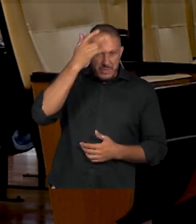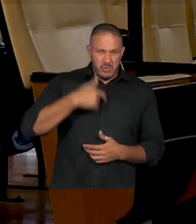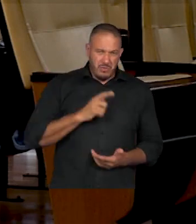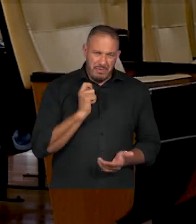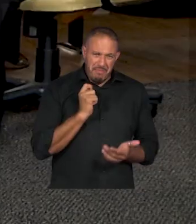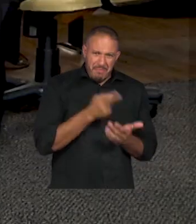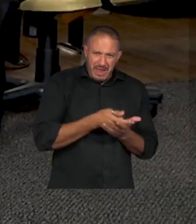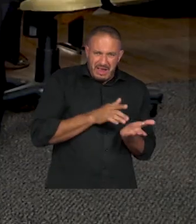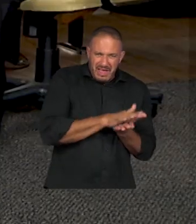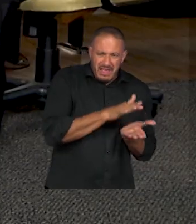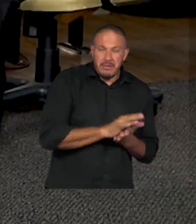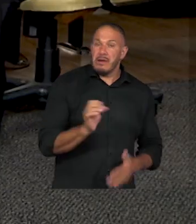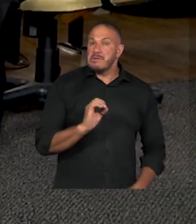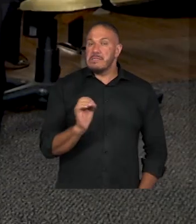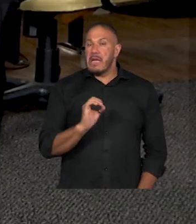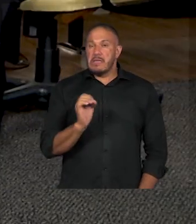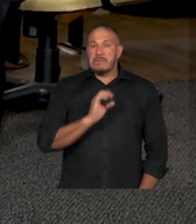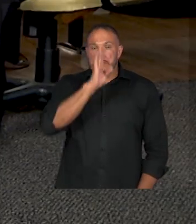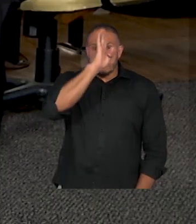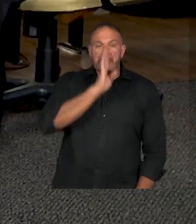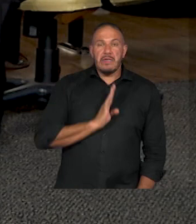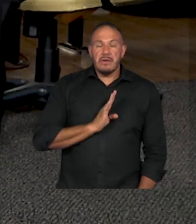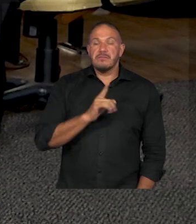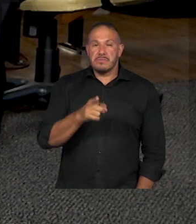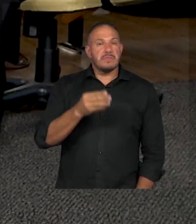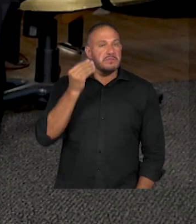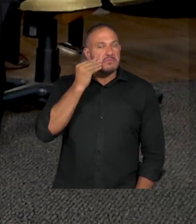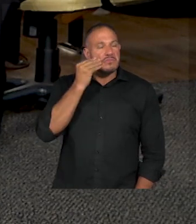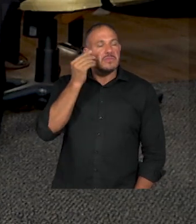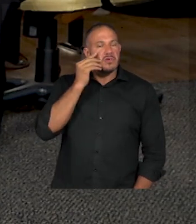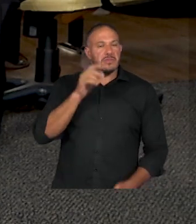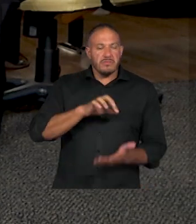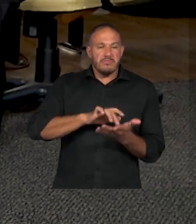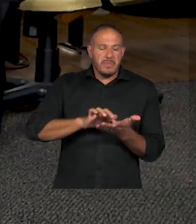para o usuário. Você liga e você tem